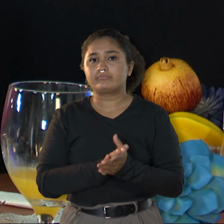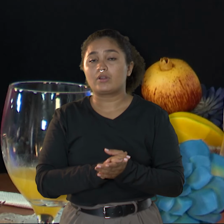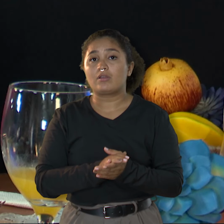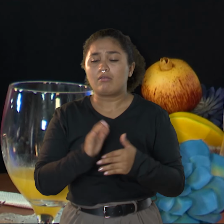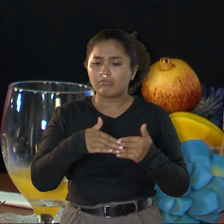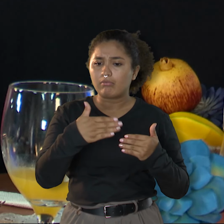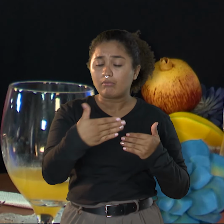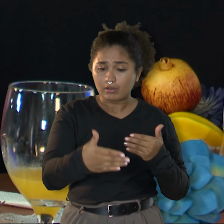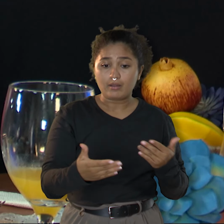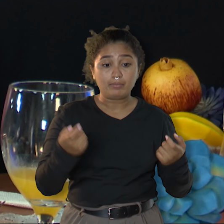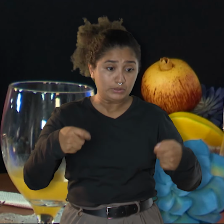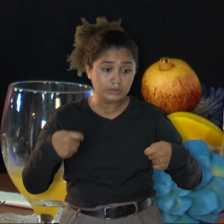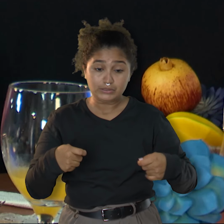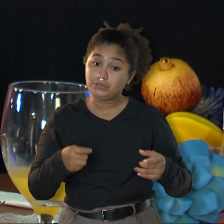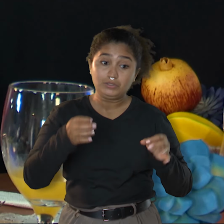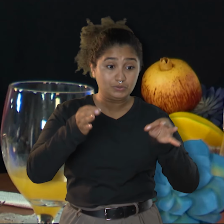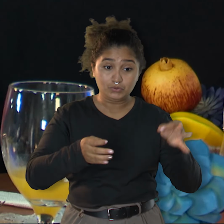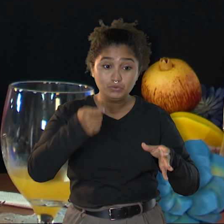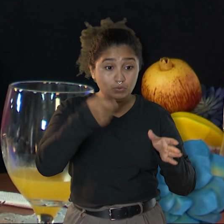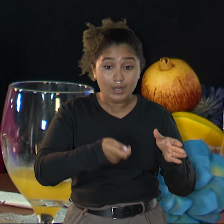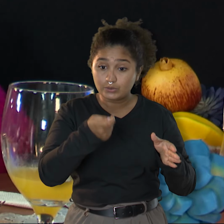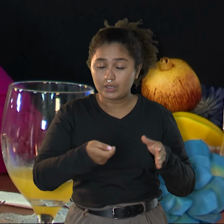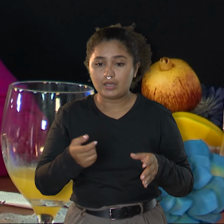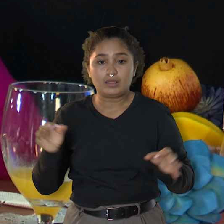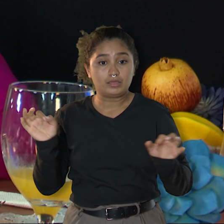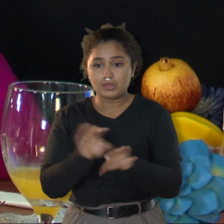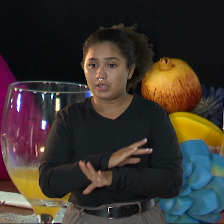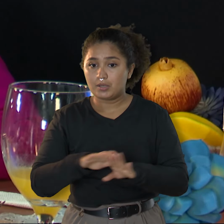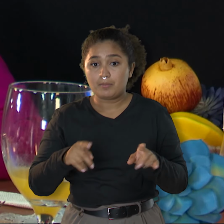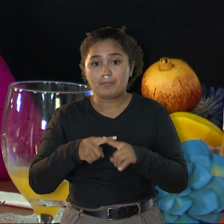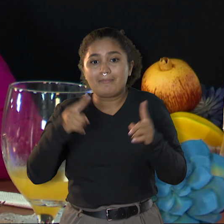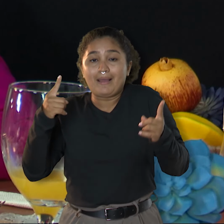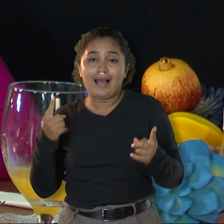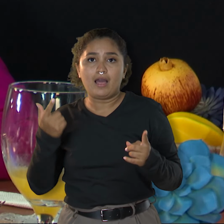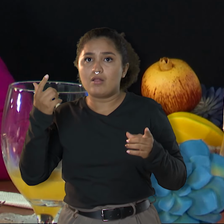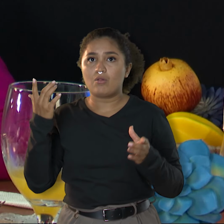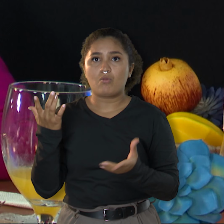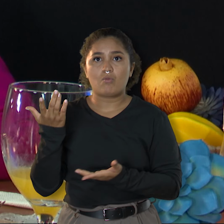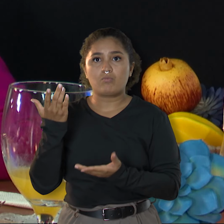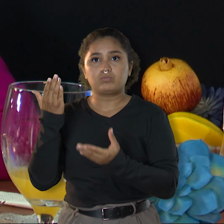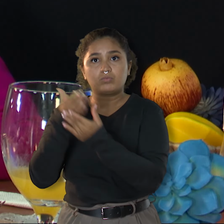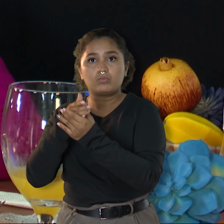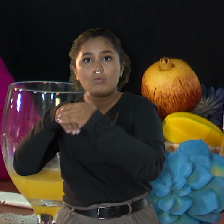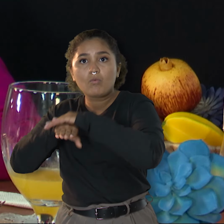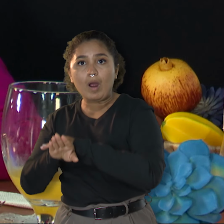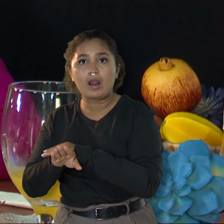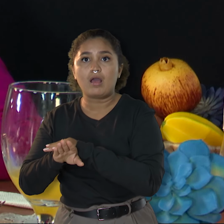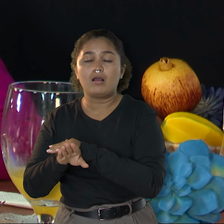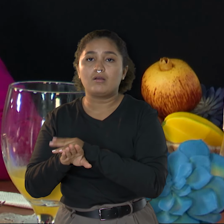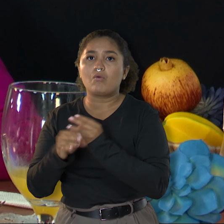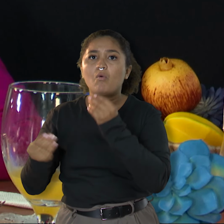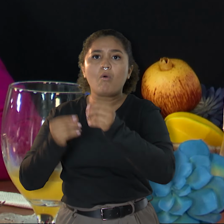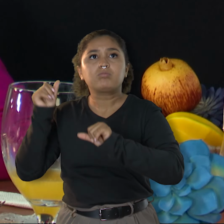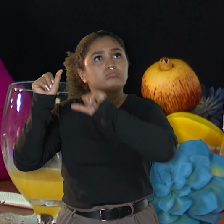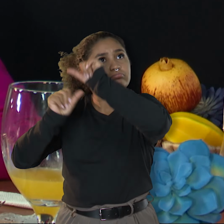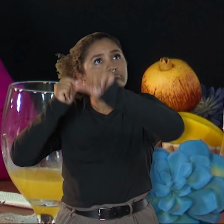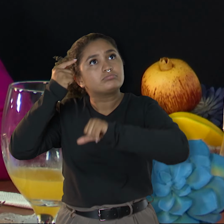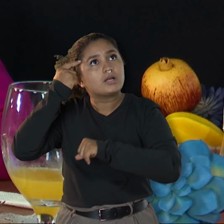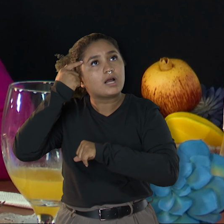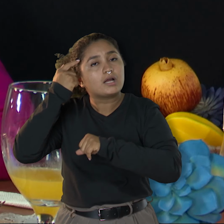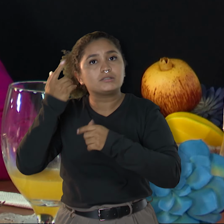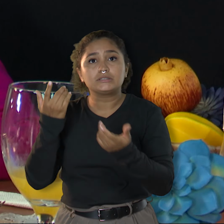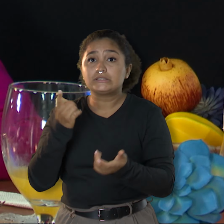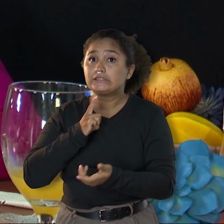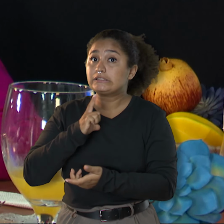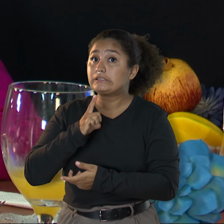Então, aí tava todo mundo assim, tem que julgar, todo mundo era julgar pra resolver, mas ninguém baixava o processo. Como é que você faz? Você muda a cabeça do pessoal, assim, rápido, né? Porque a gente tinha uns